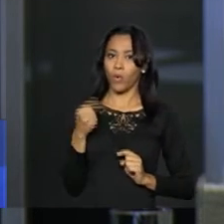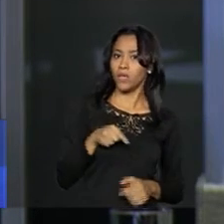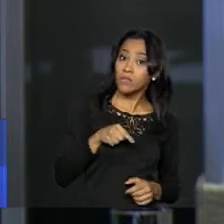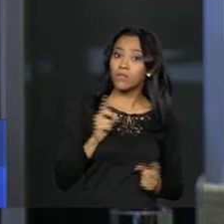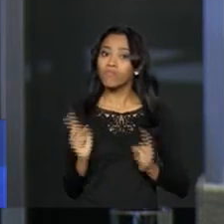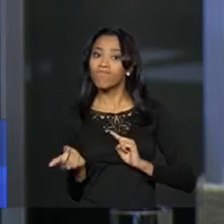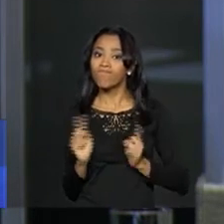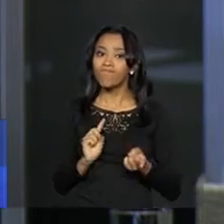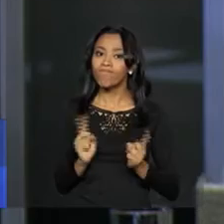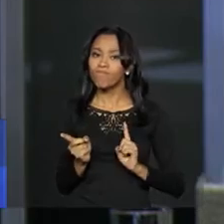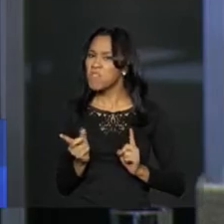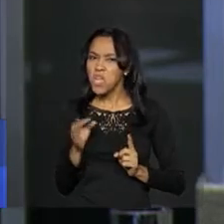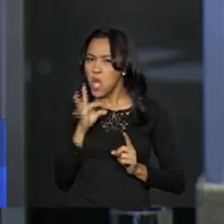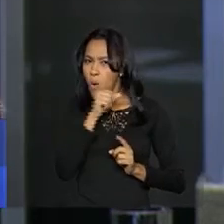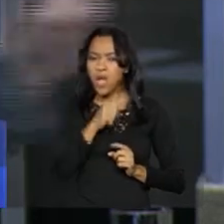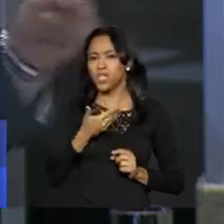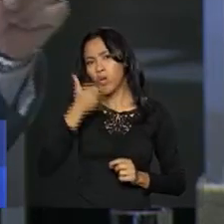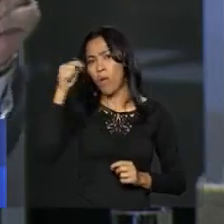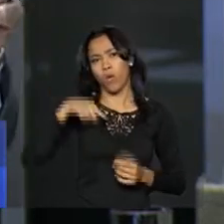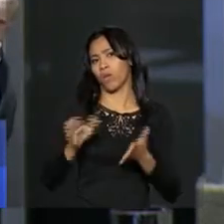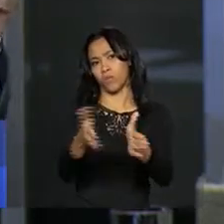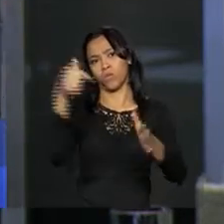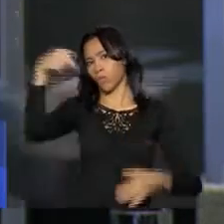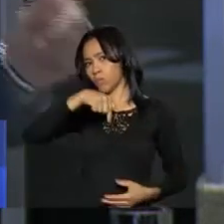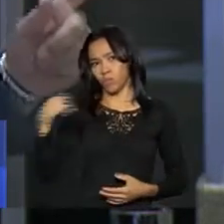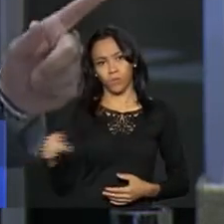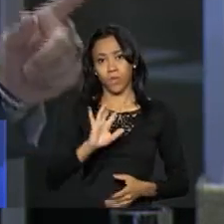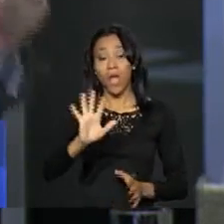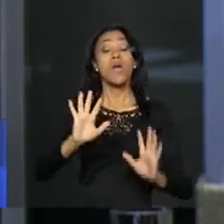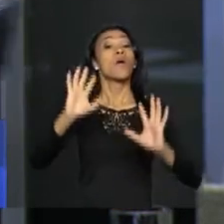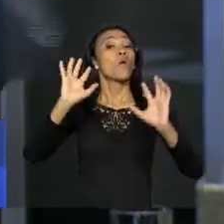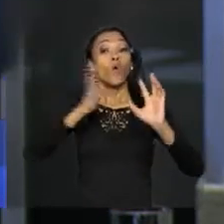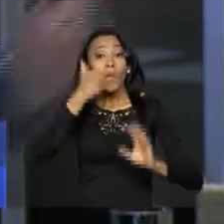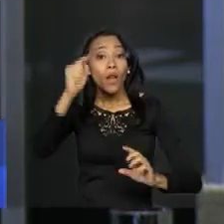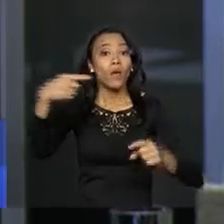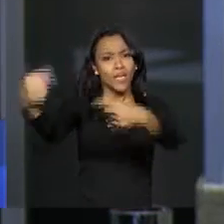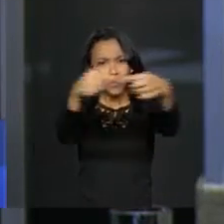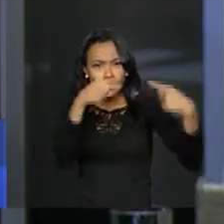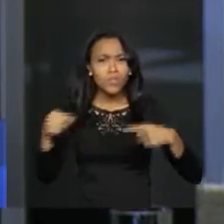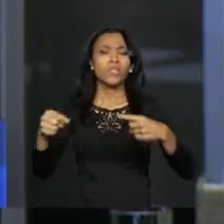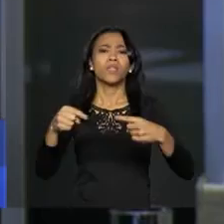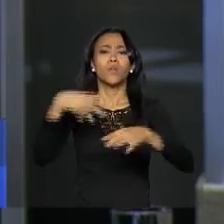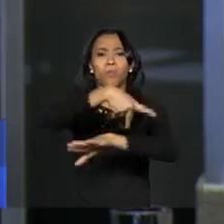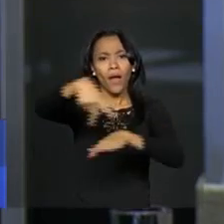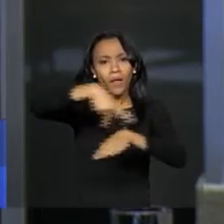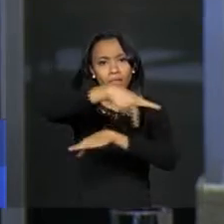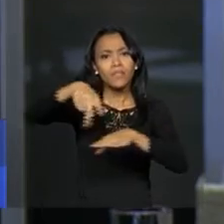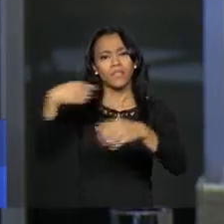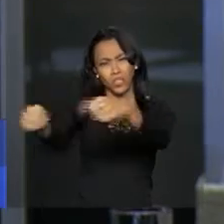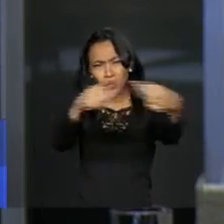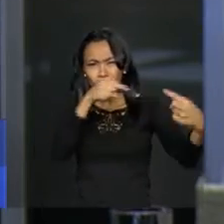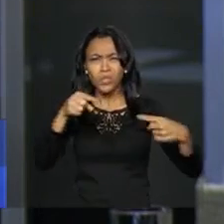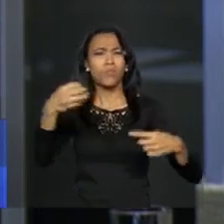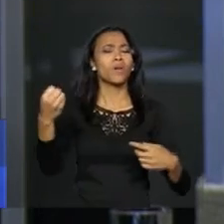Não me parece ser esse o melhor caminho. O melhor caminho tem que ser outro, é discutir o país após domingo, discutir